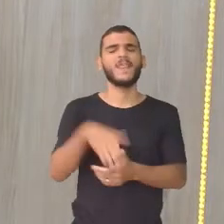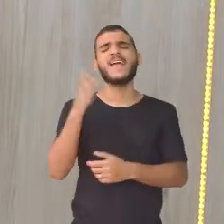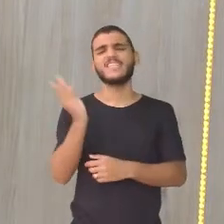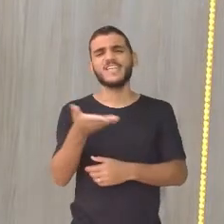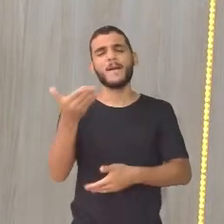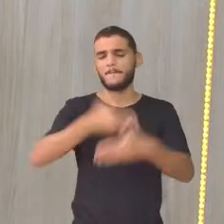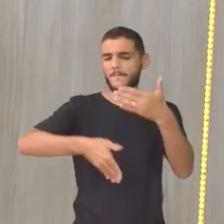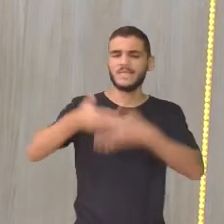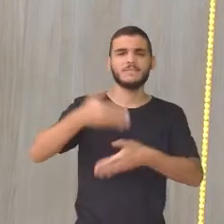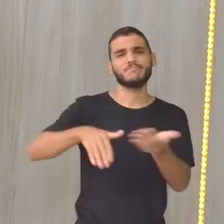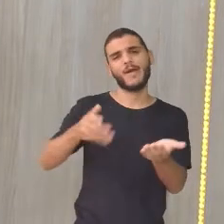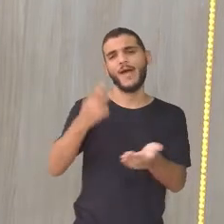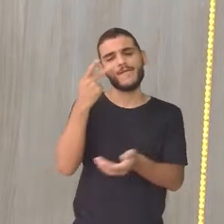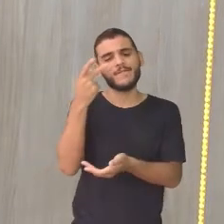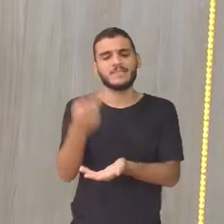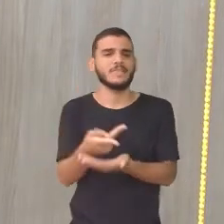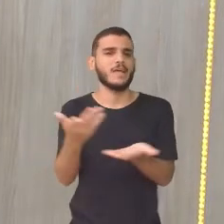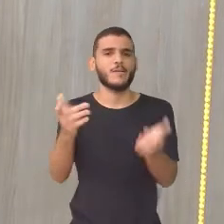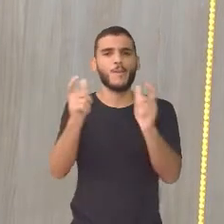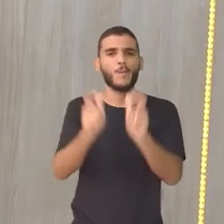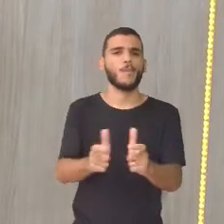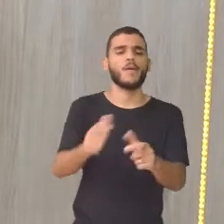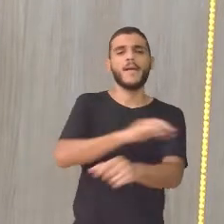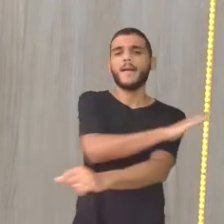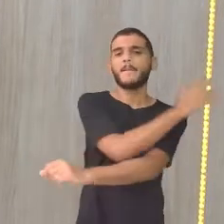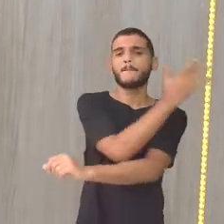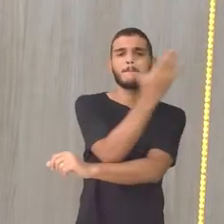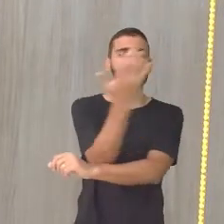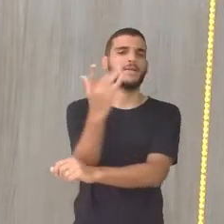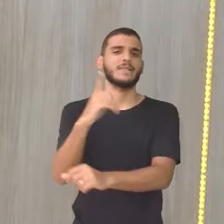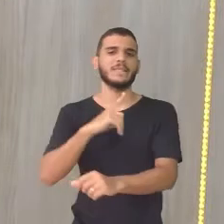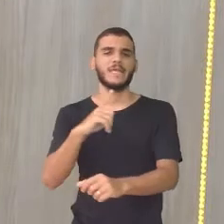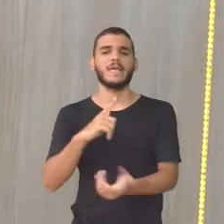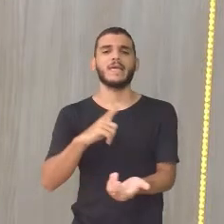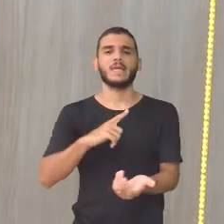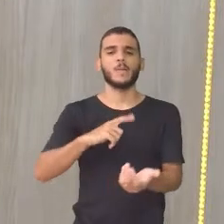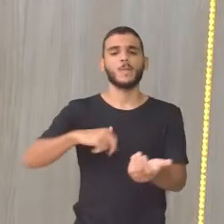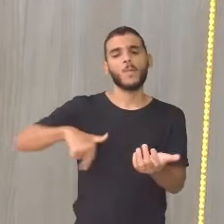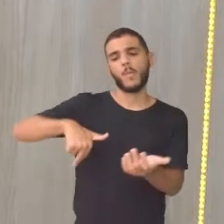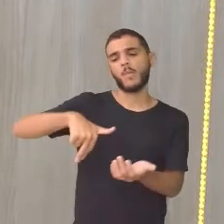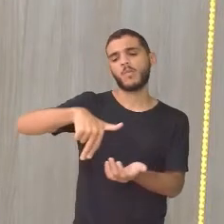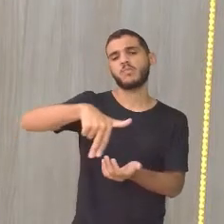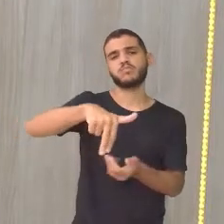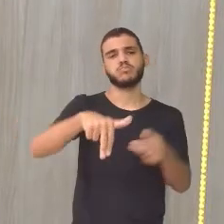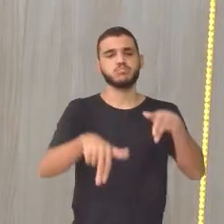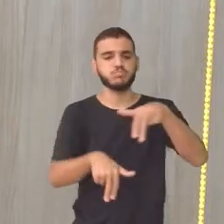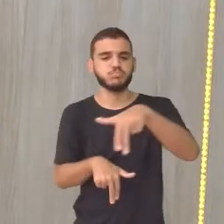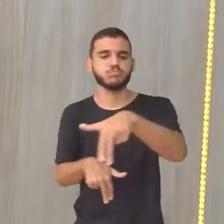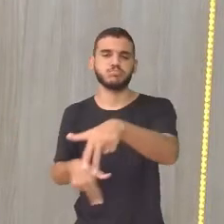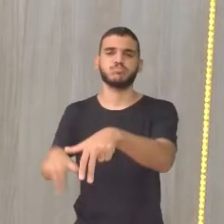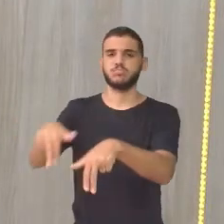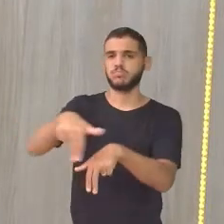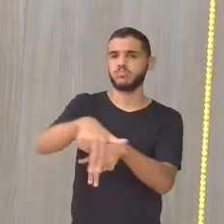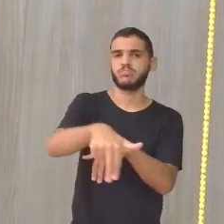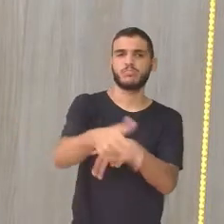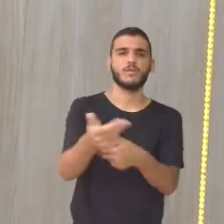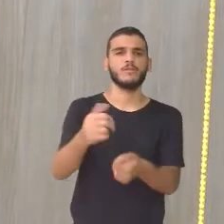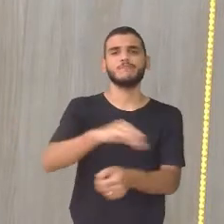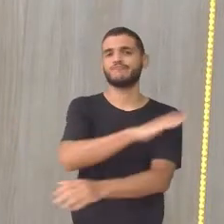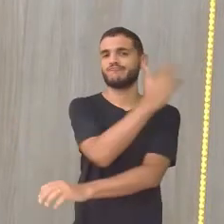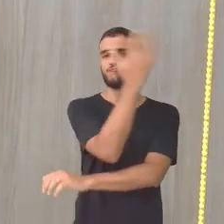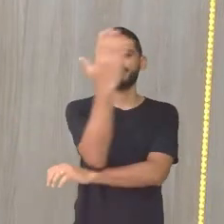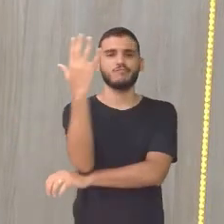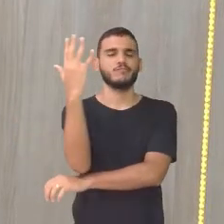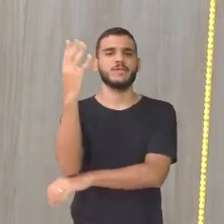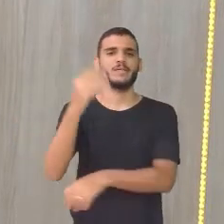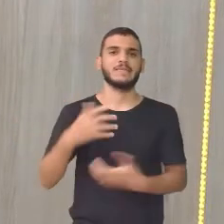tiveram essa alegria de fazer uma trilha, de caminhar dentro da floresta. Eu não sei qual a sensação que